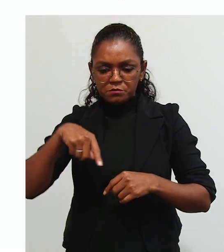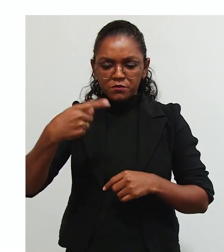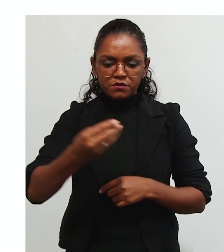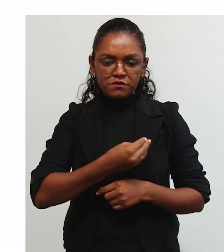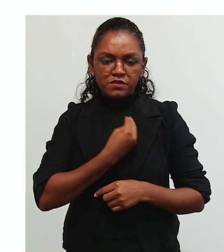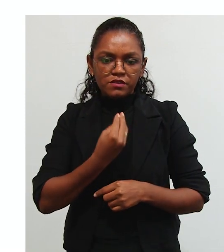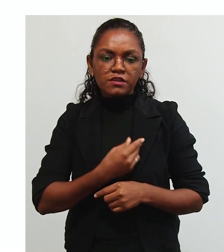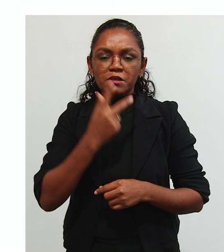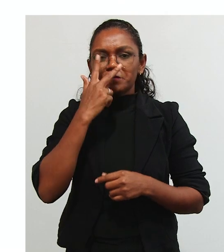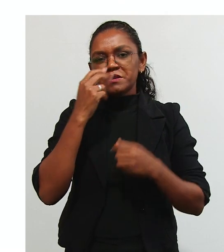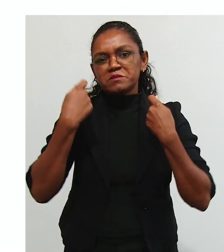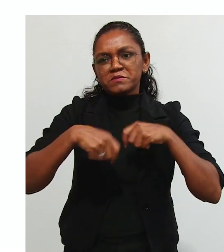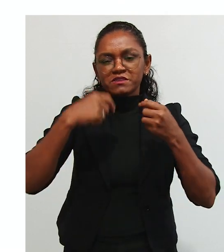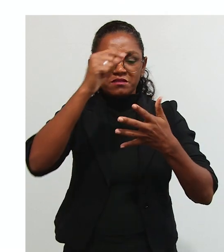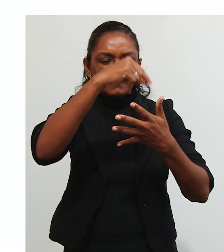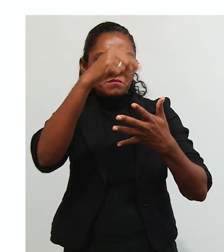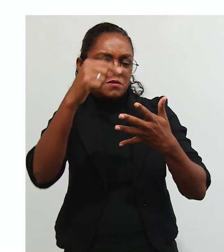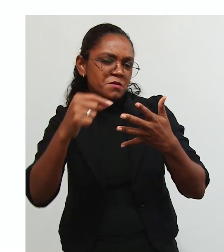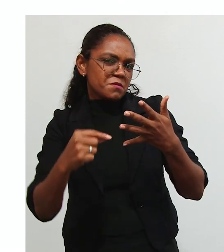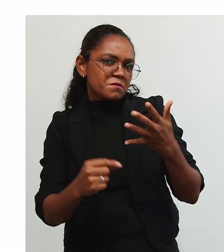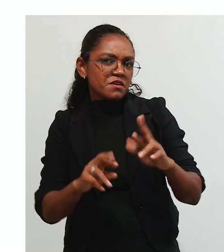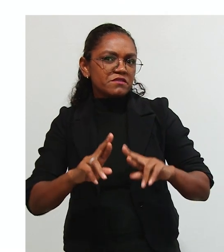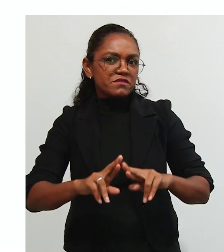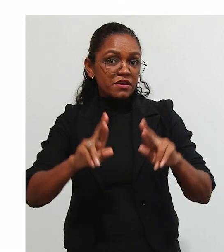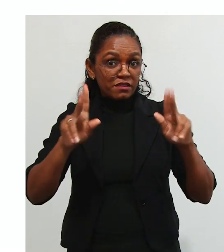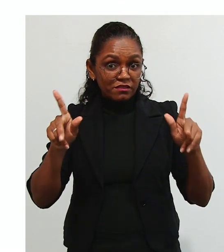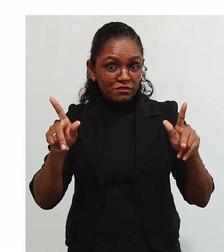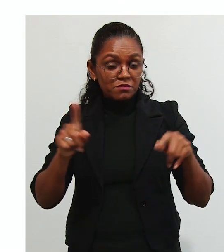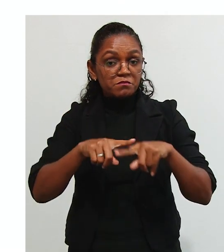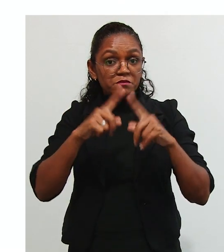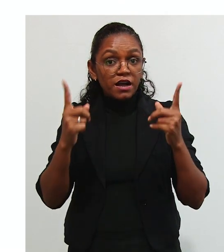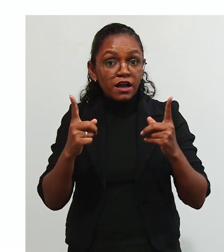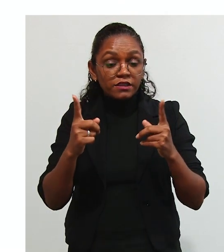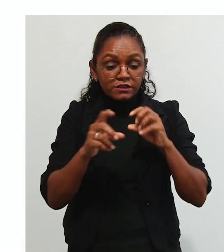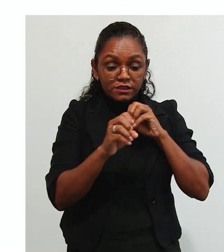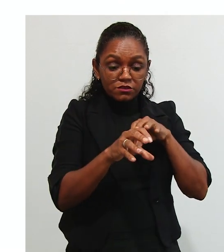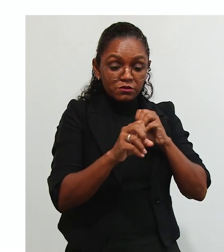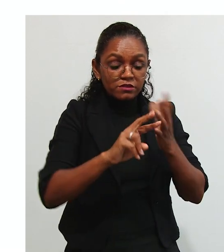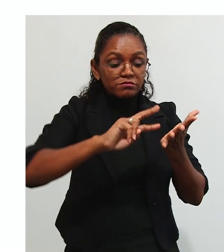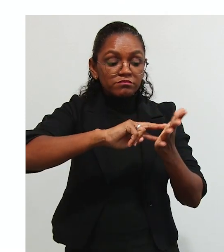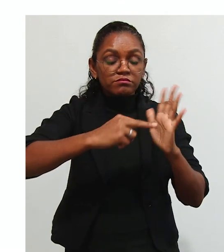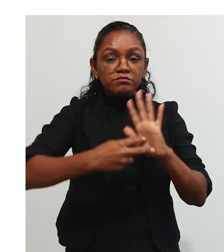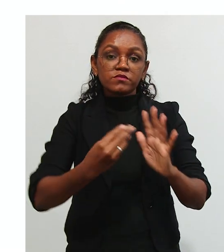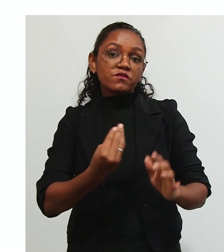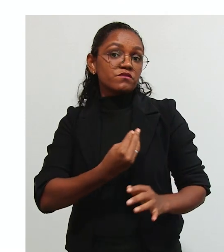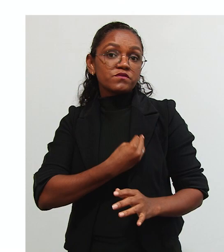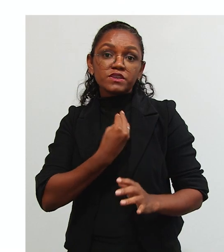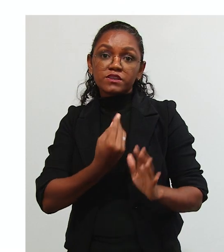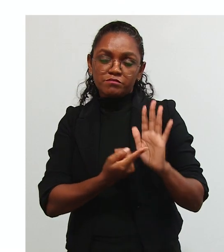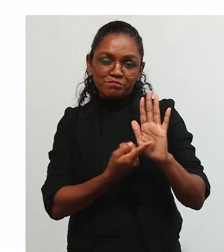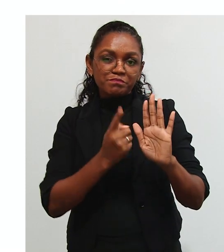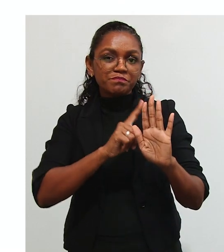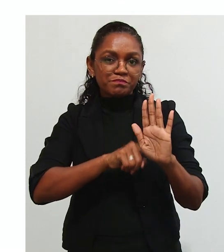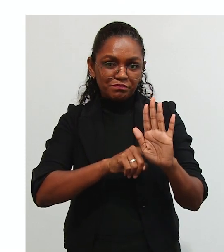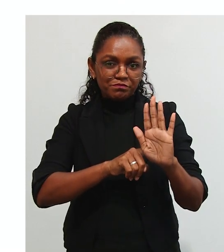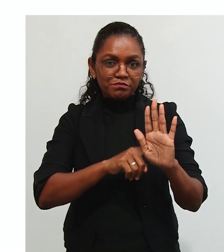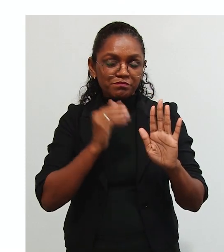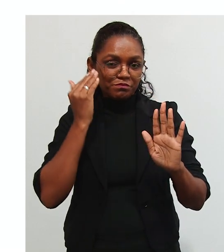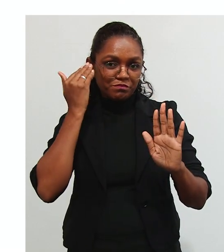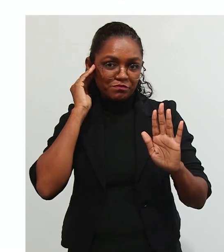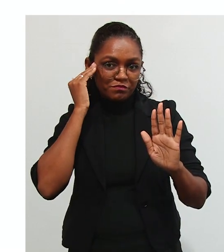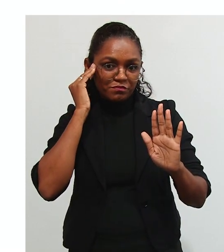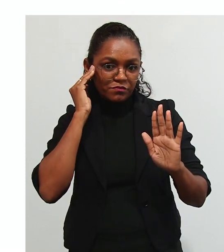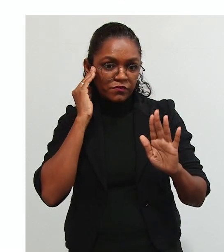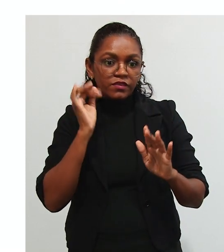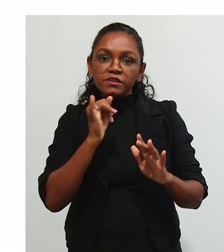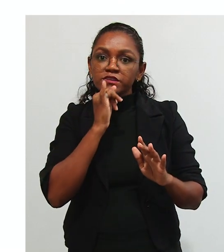pressupostos, pré-requisitos. E quando a gente pensa que a educação é a vida, a gente vai exercitar os